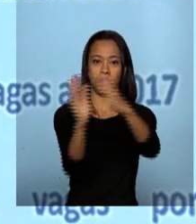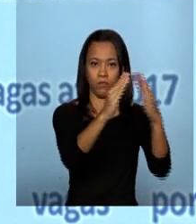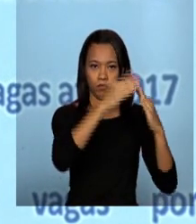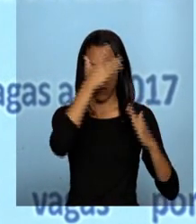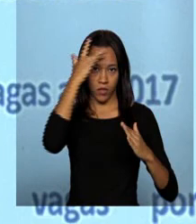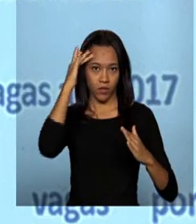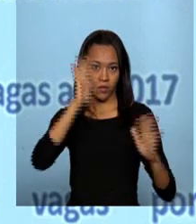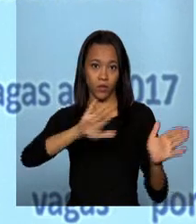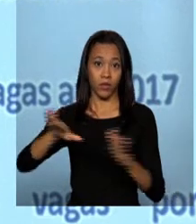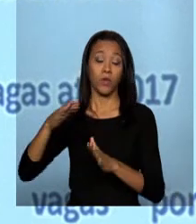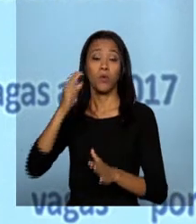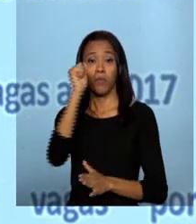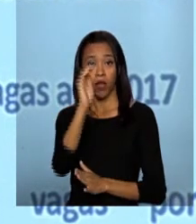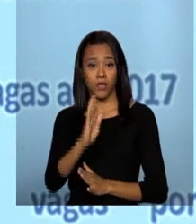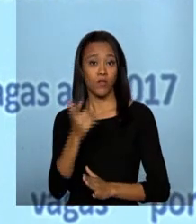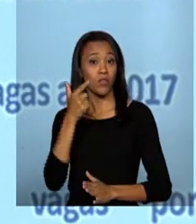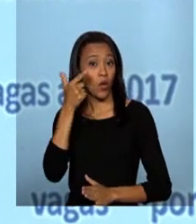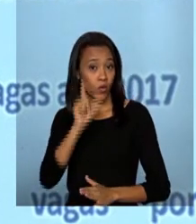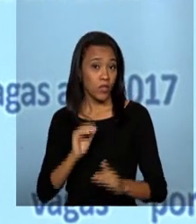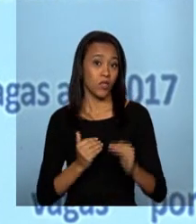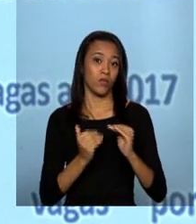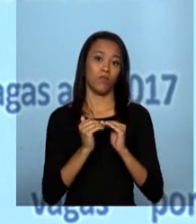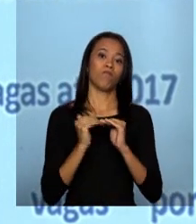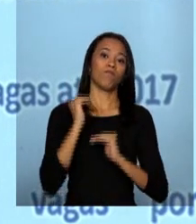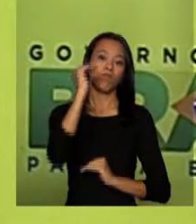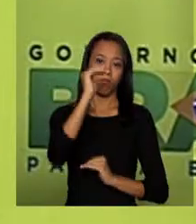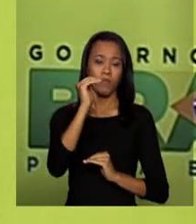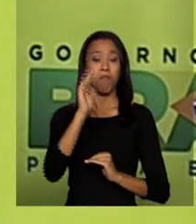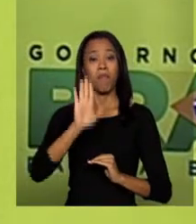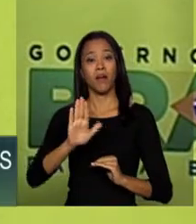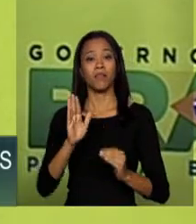já ultrapassou, mas em outros lugares, não. Né?